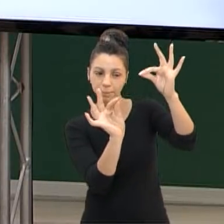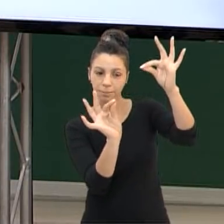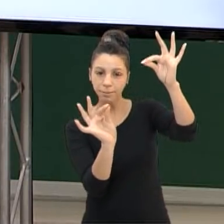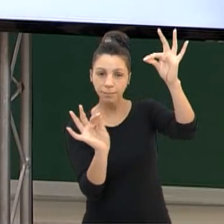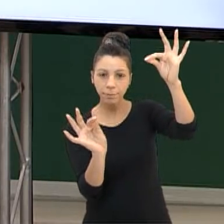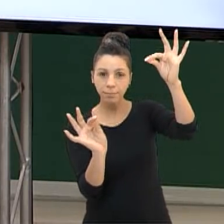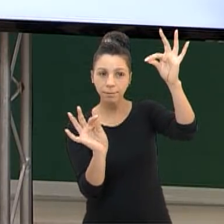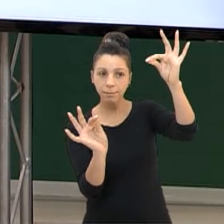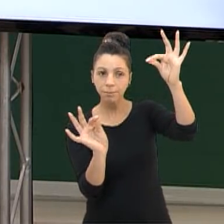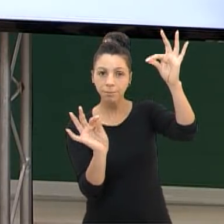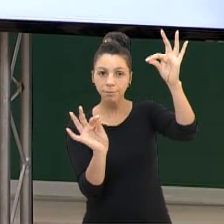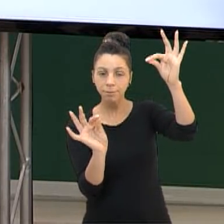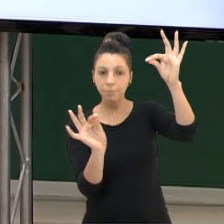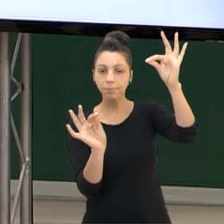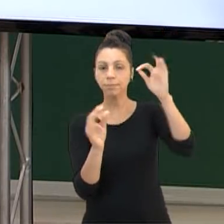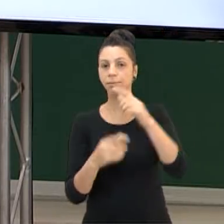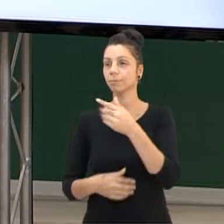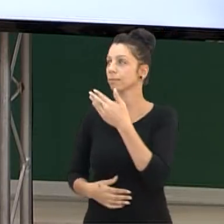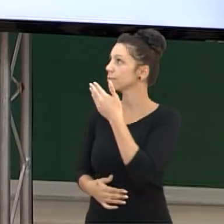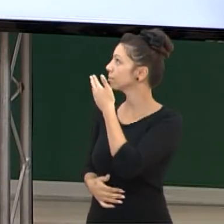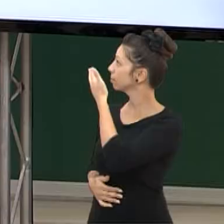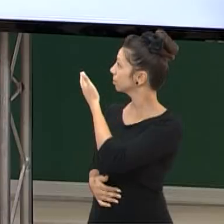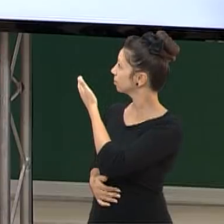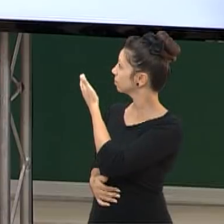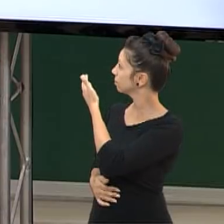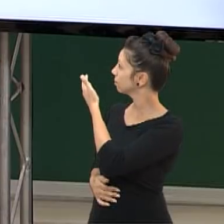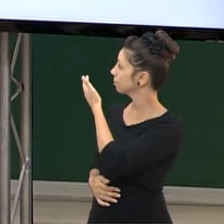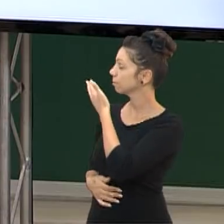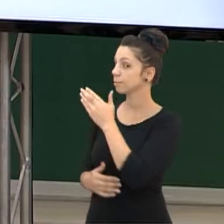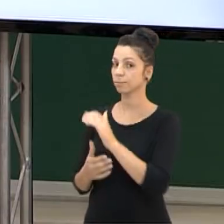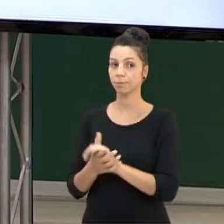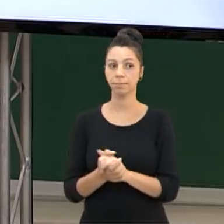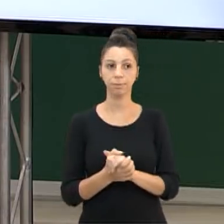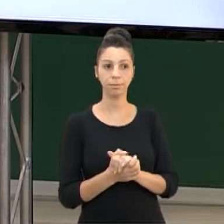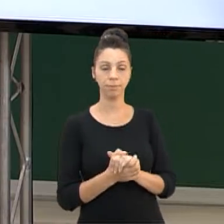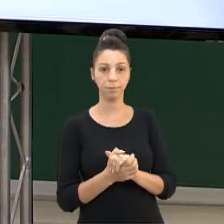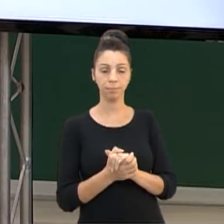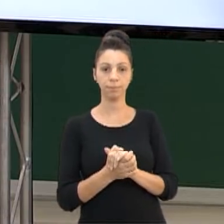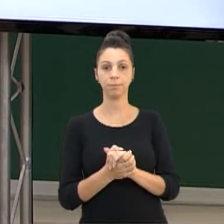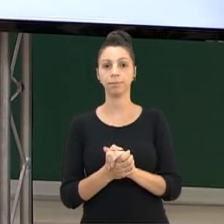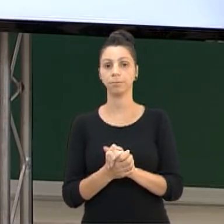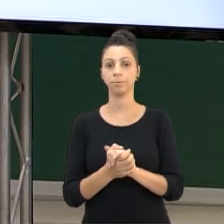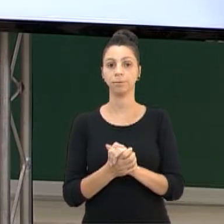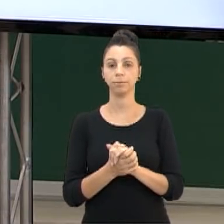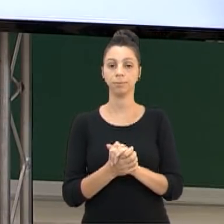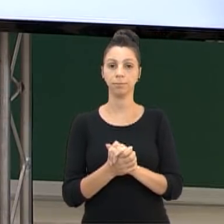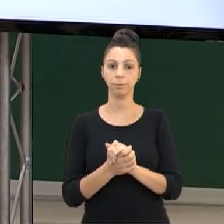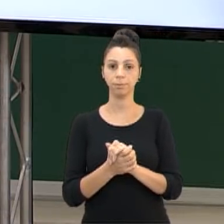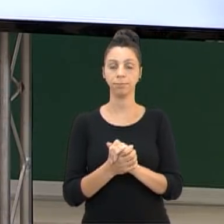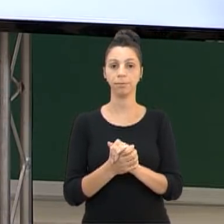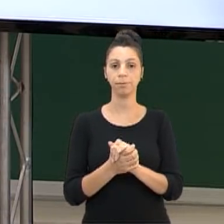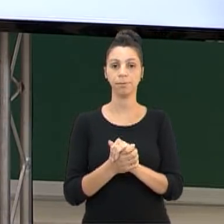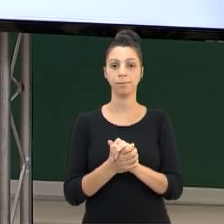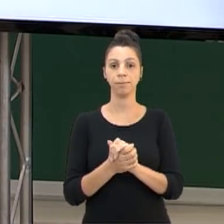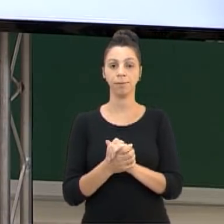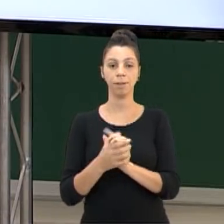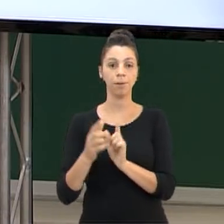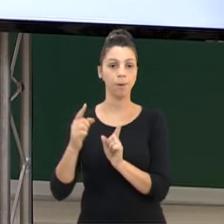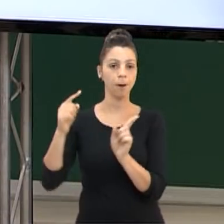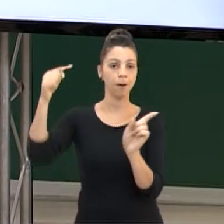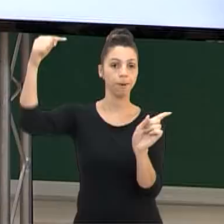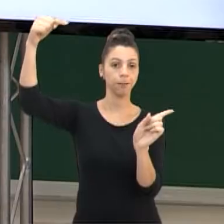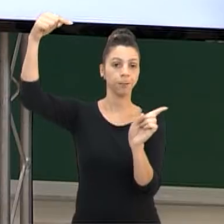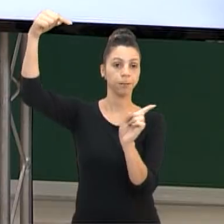Bem nessa região, o ponto tangencial. Vejam, ele cria com o raio um